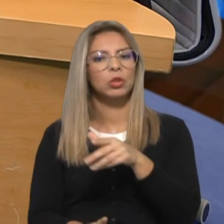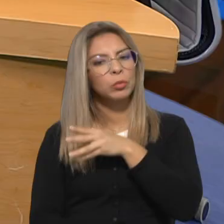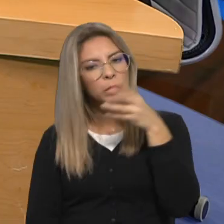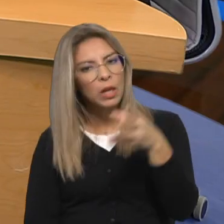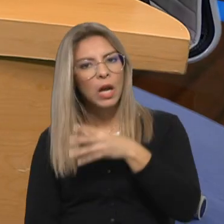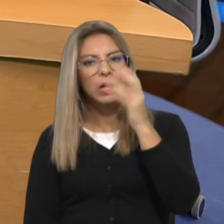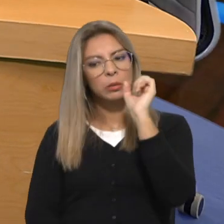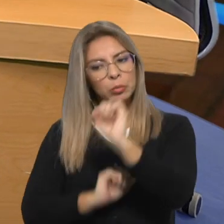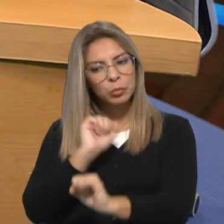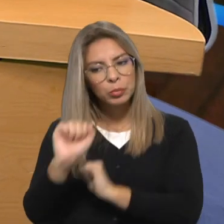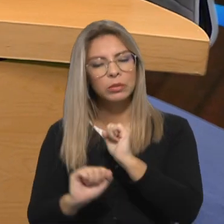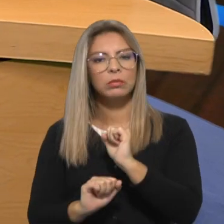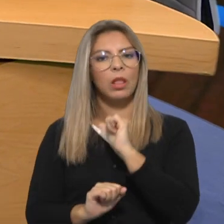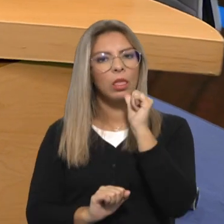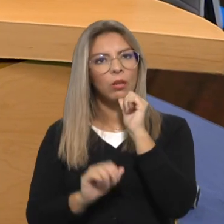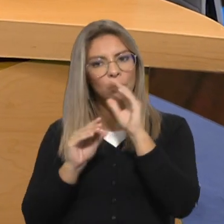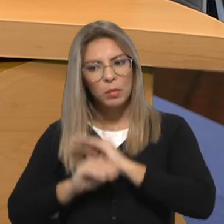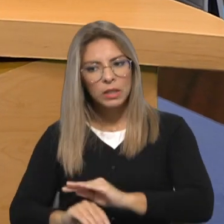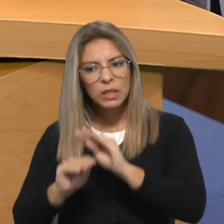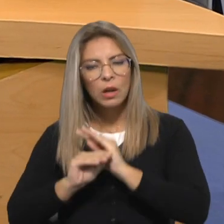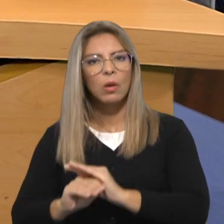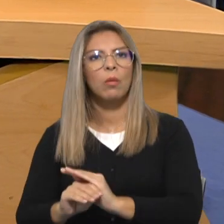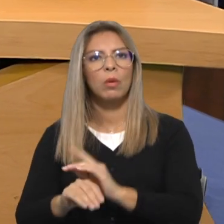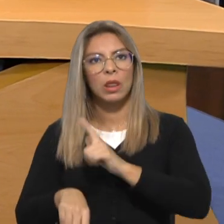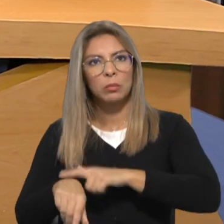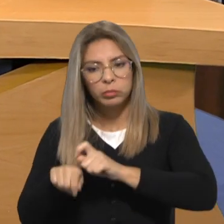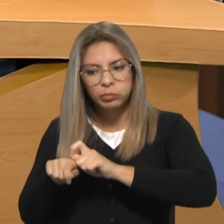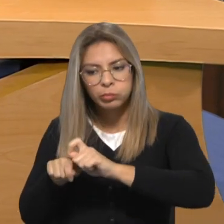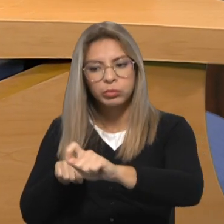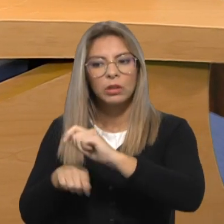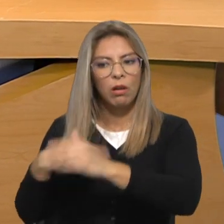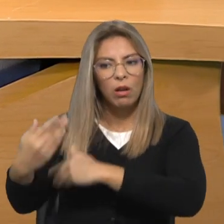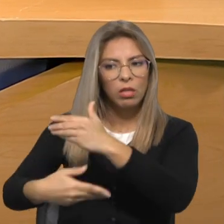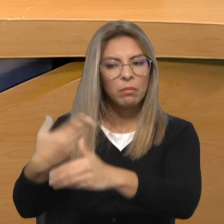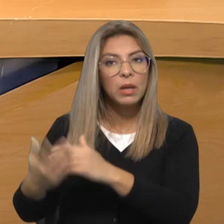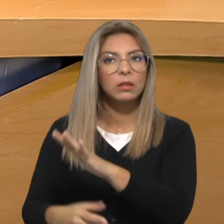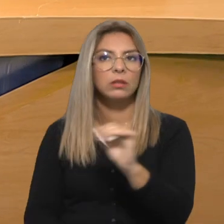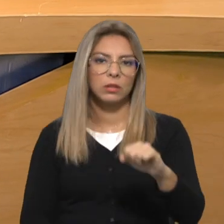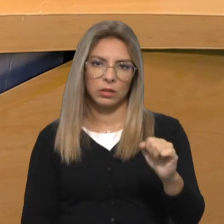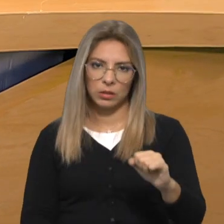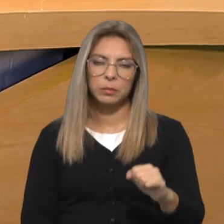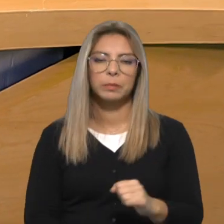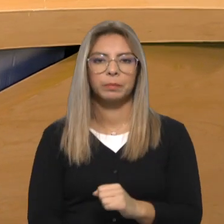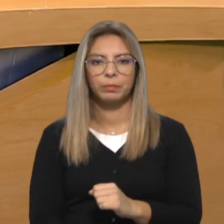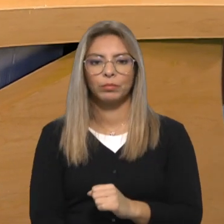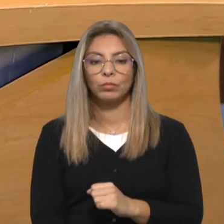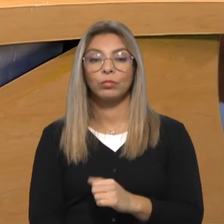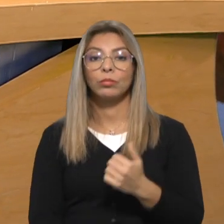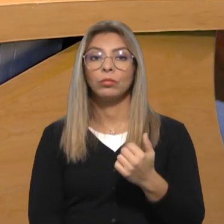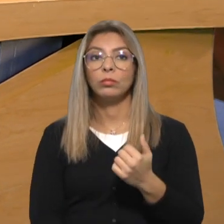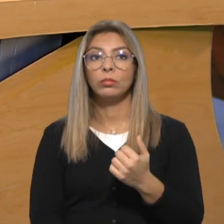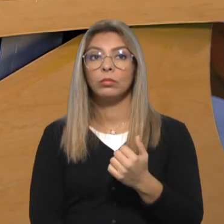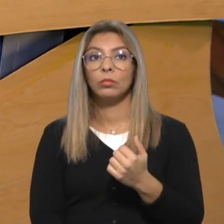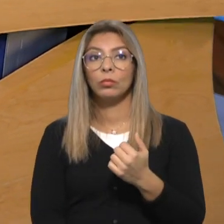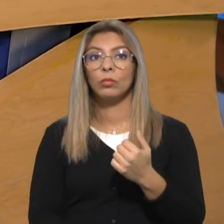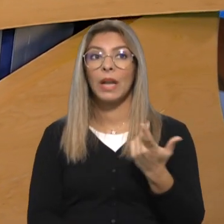explicação desses ritos, na formação até no próprio momento em que está a decorrer? Exatamente, eu já vi... é preciso traduzir